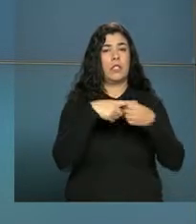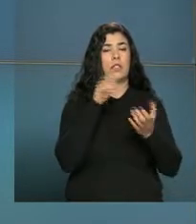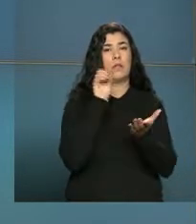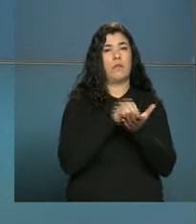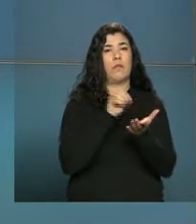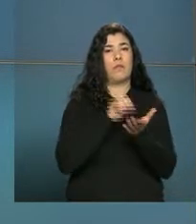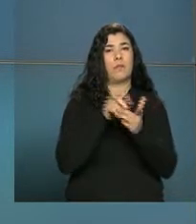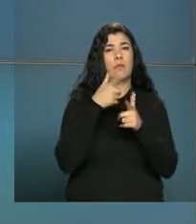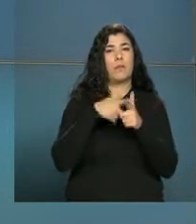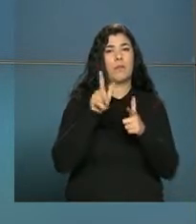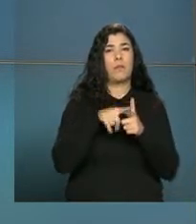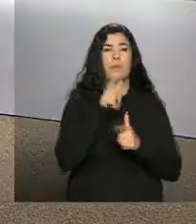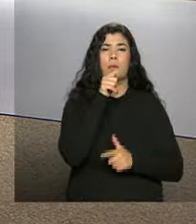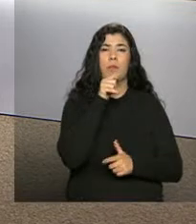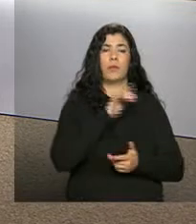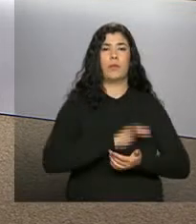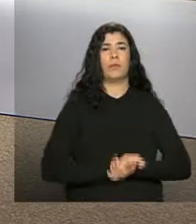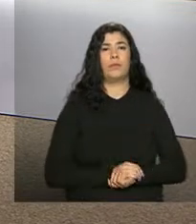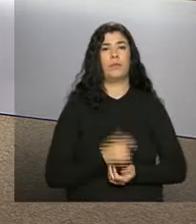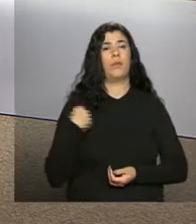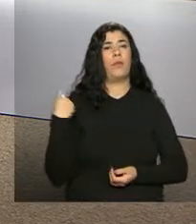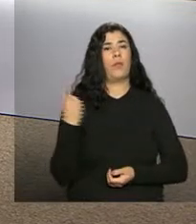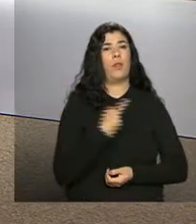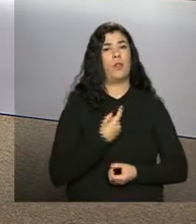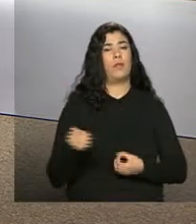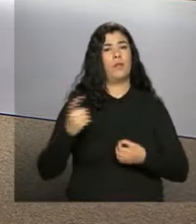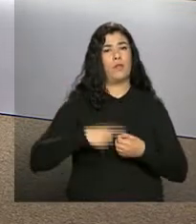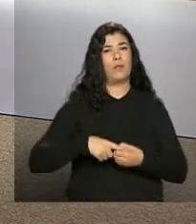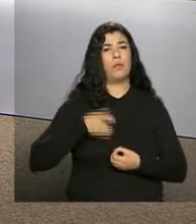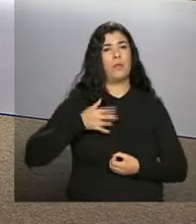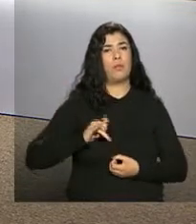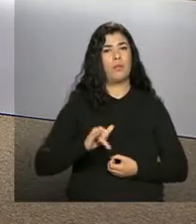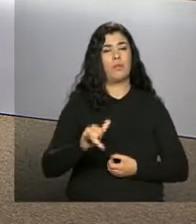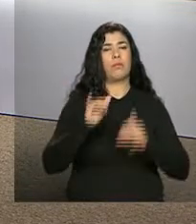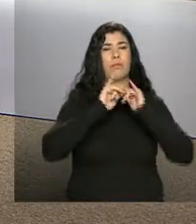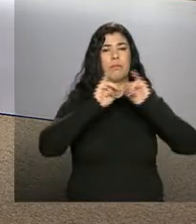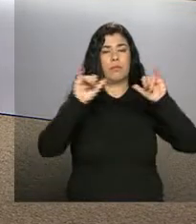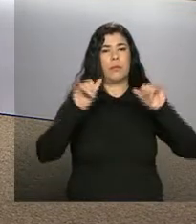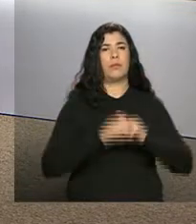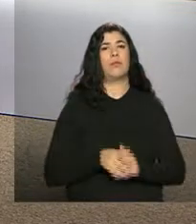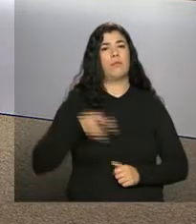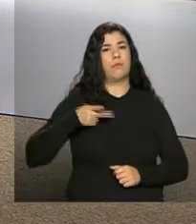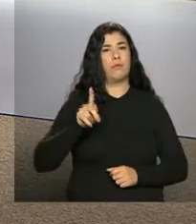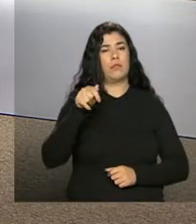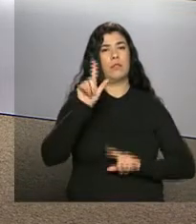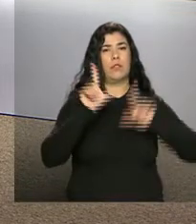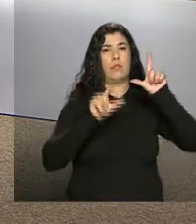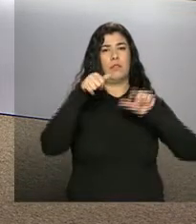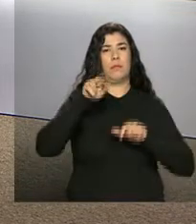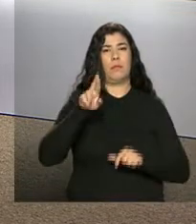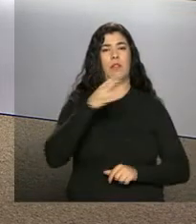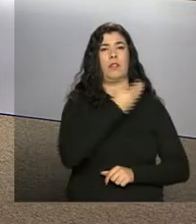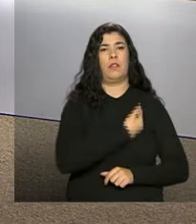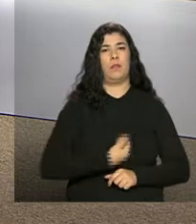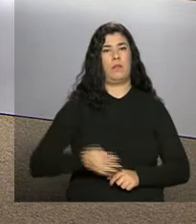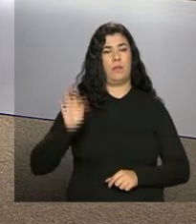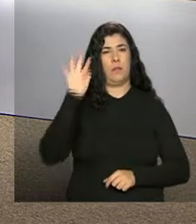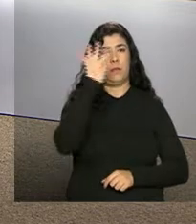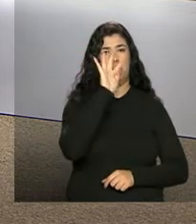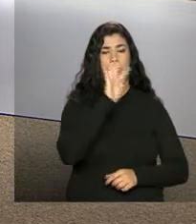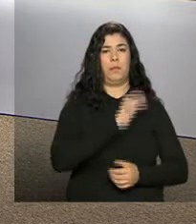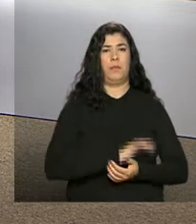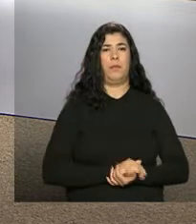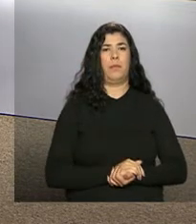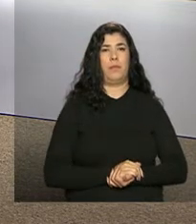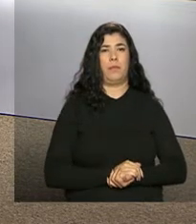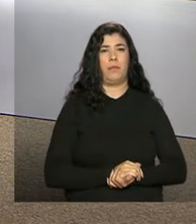colapso por falta de água e nós podemos voltar a qualquer momento com outras informações Continue com a gente a NBR a